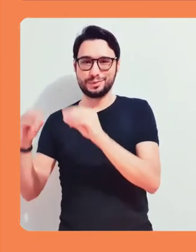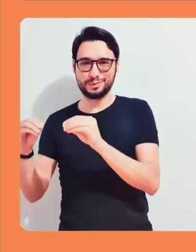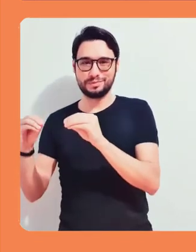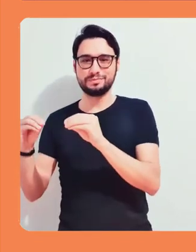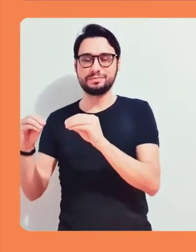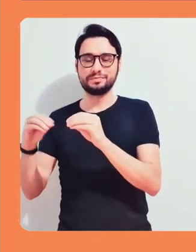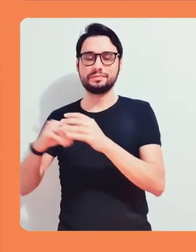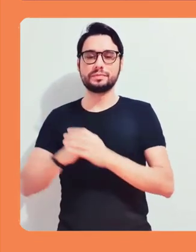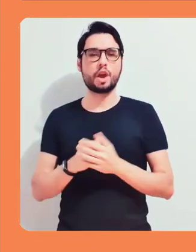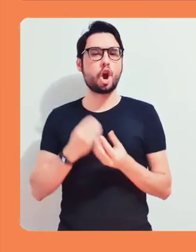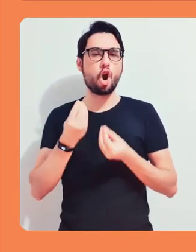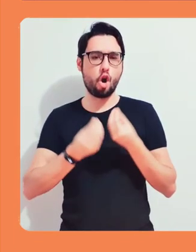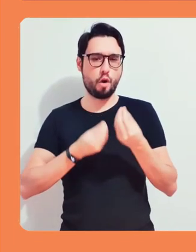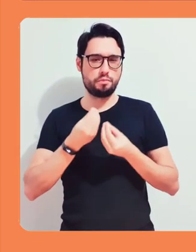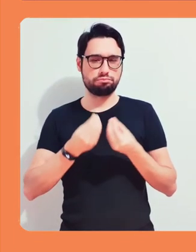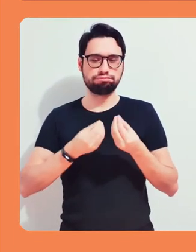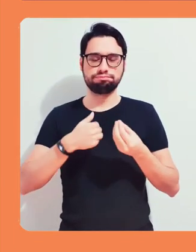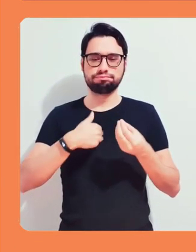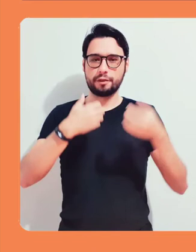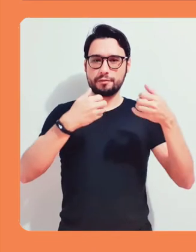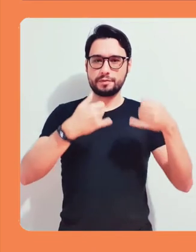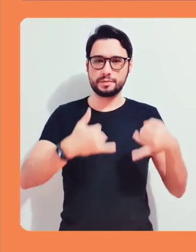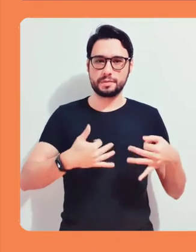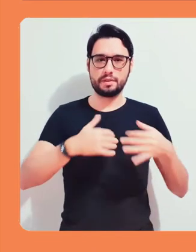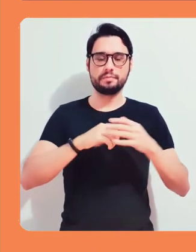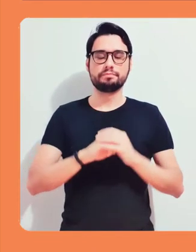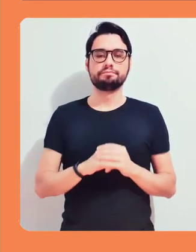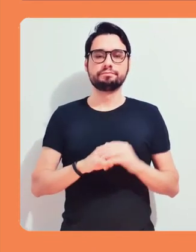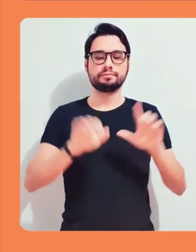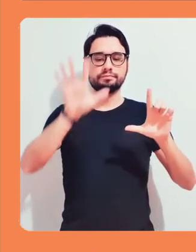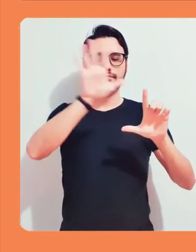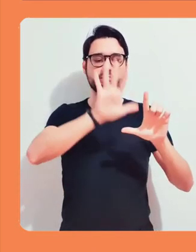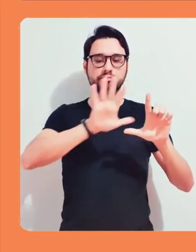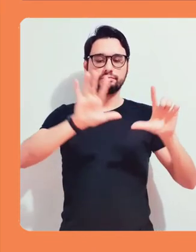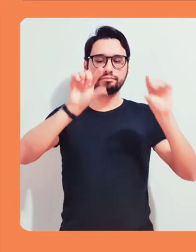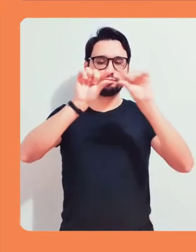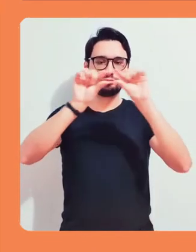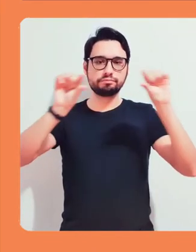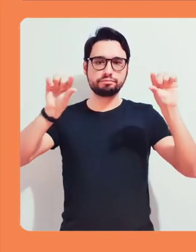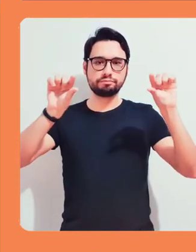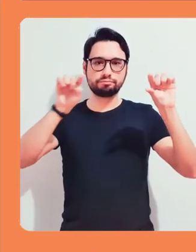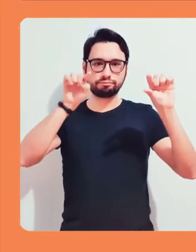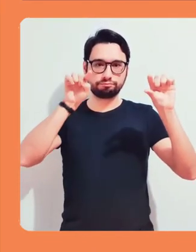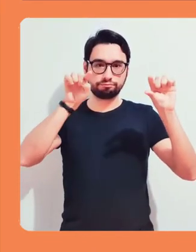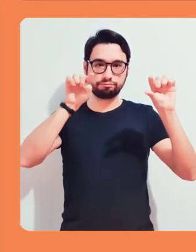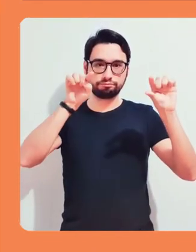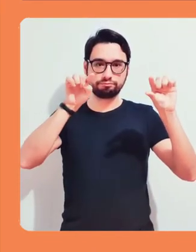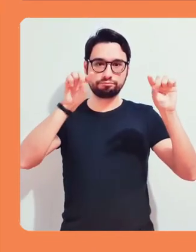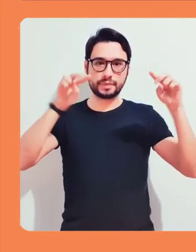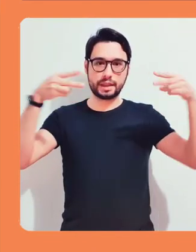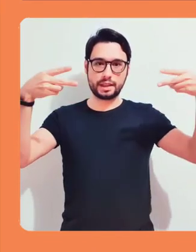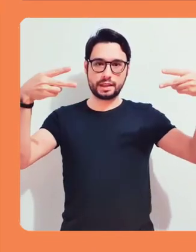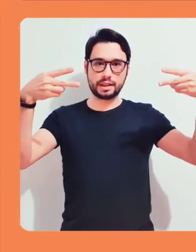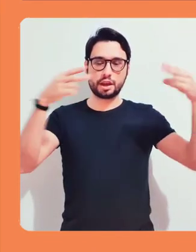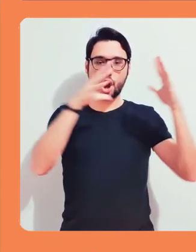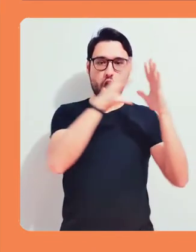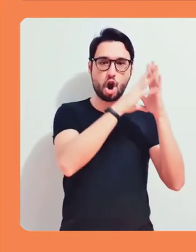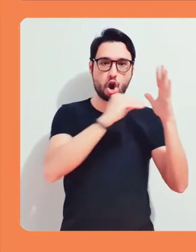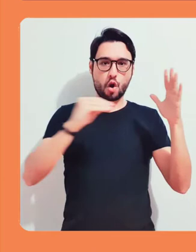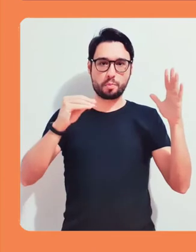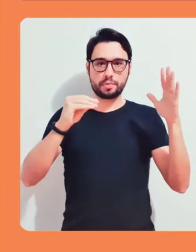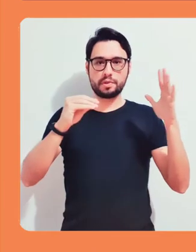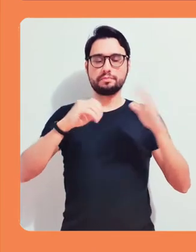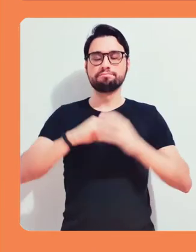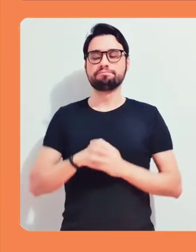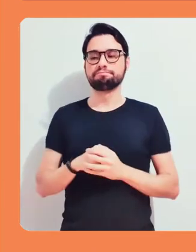você pode fazer um link externo a eles, a qualquer um deles aqui. Então, como seria? Você